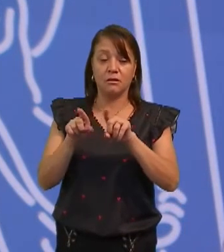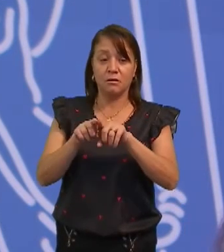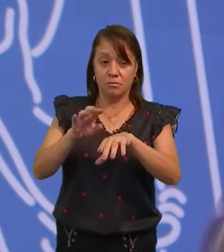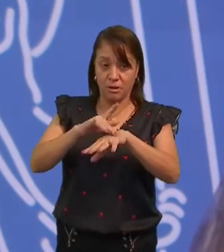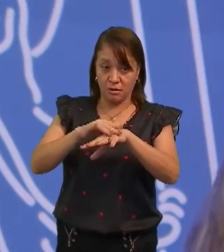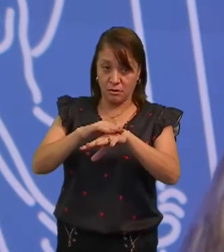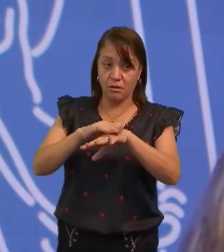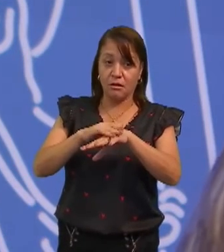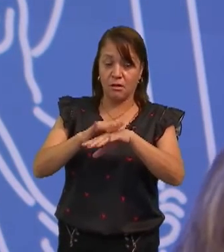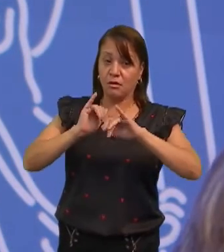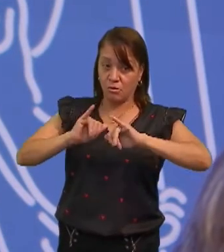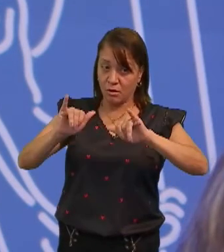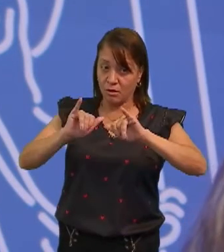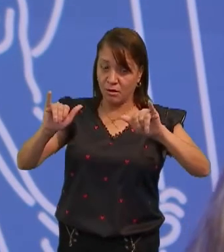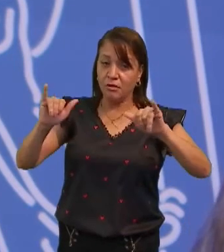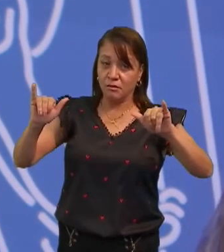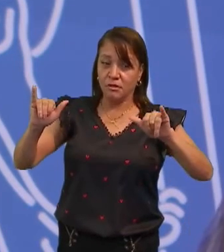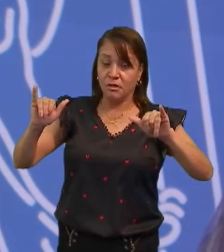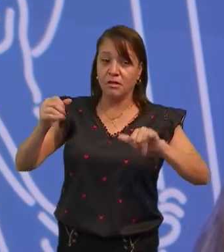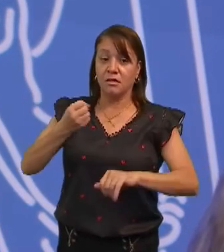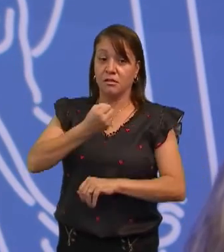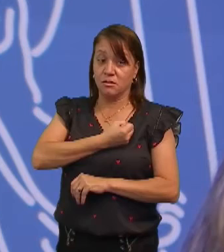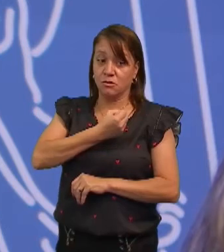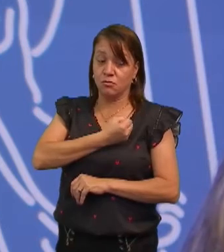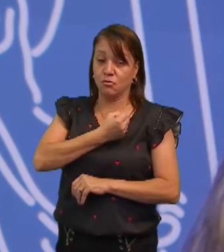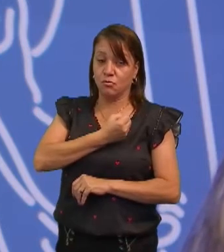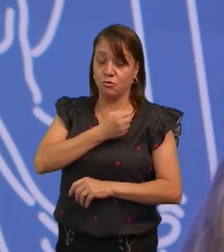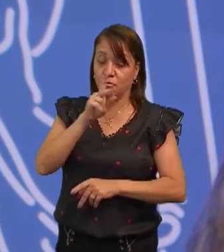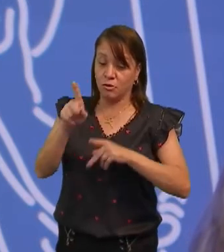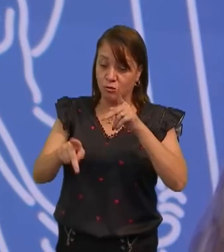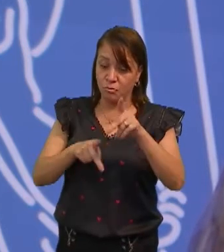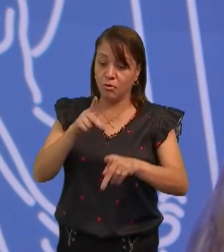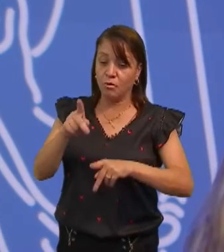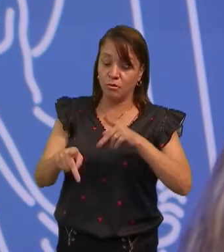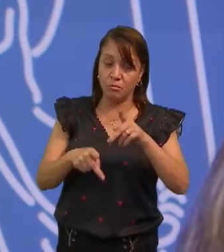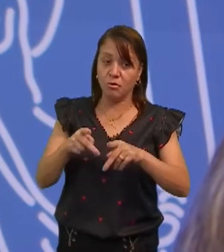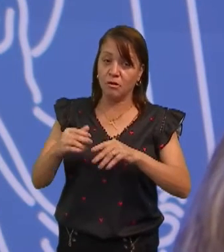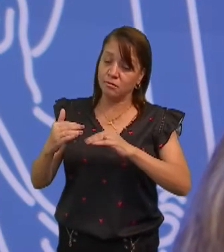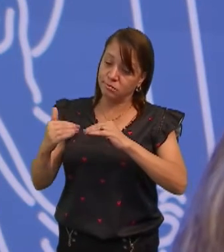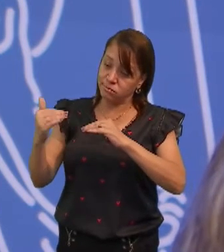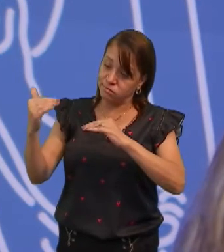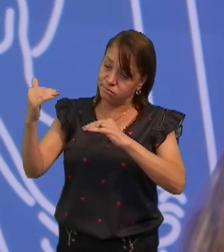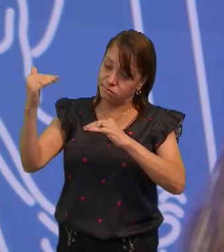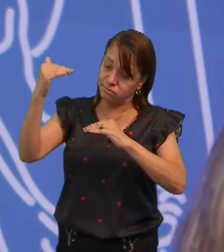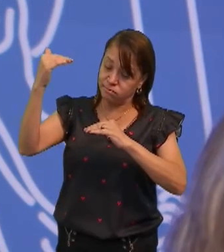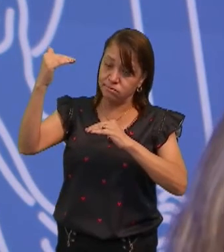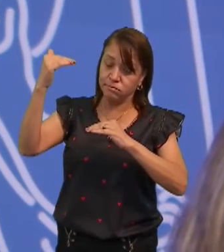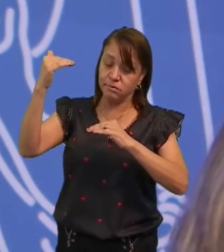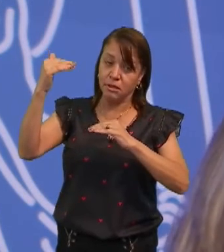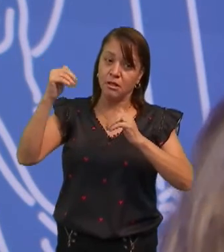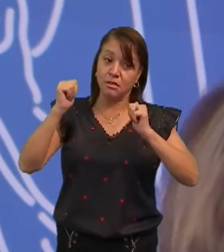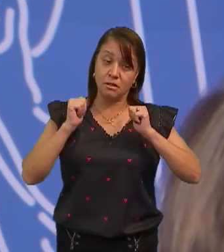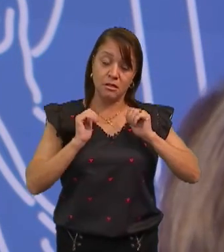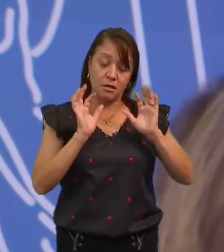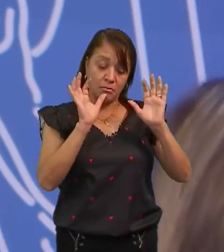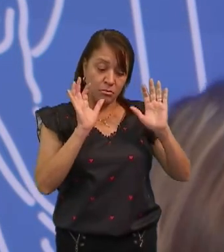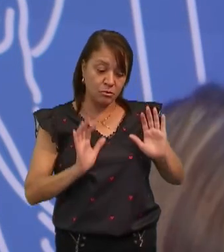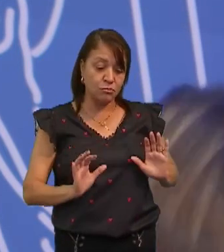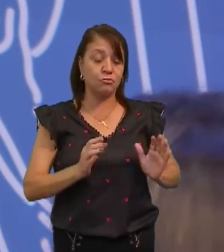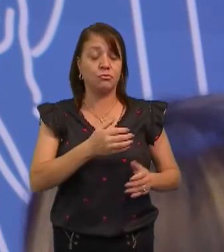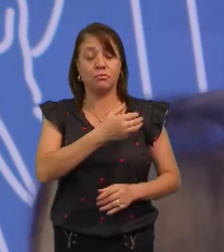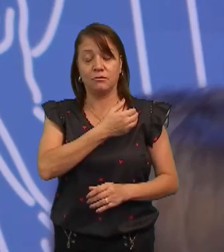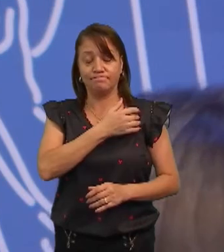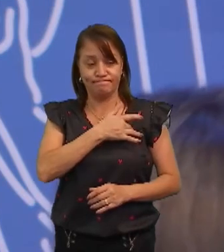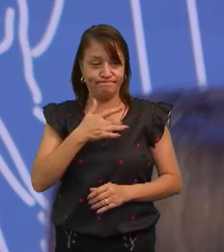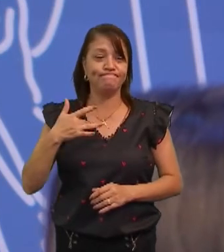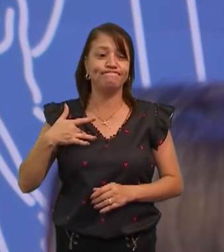avisei Olha esses números eh pela postura né do da Secretaria Municipal de Saúde pela postura da prefeitur a